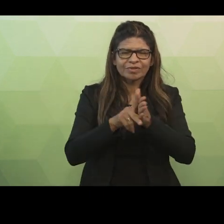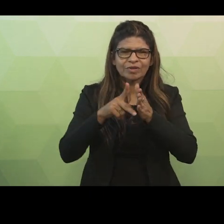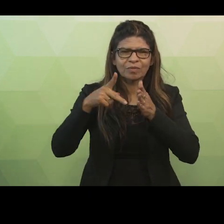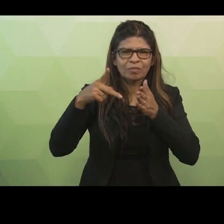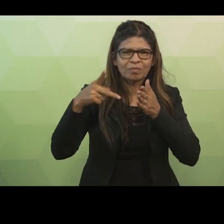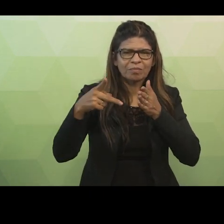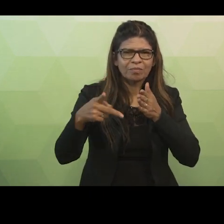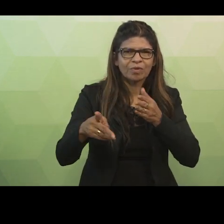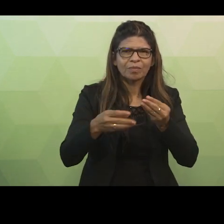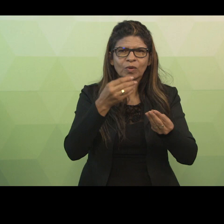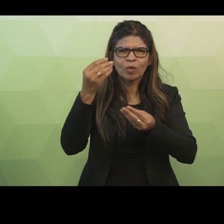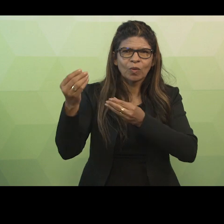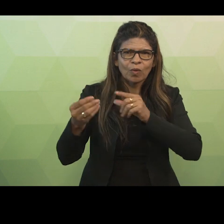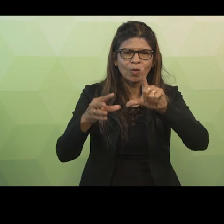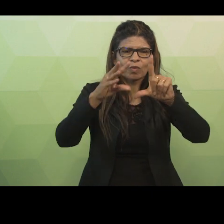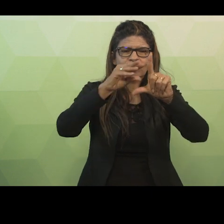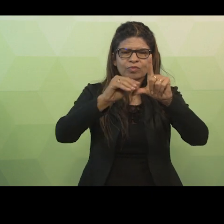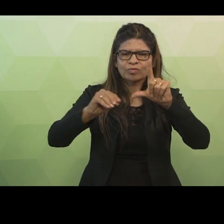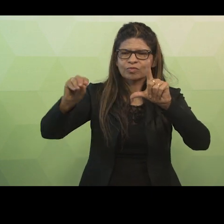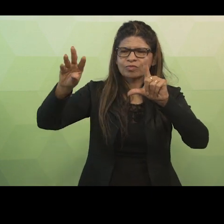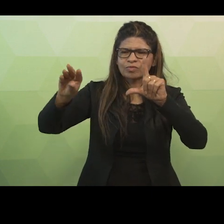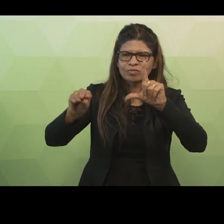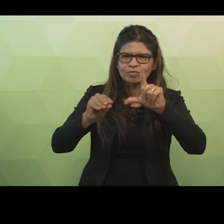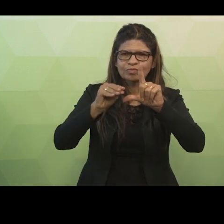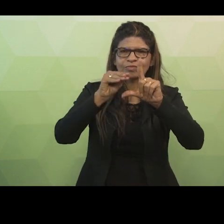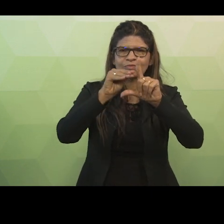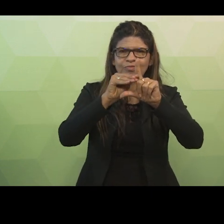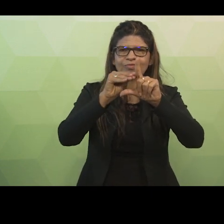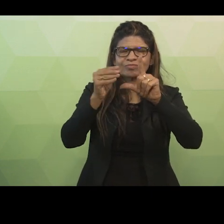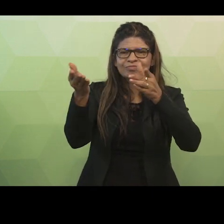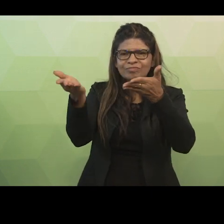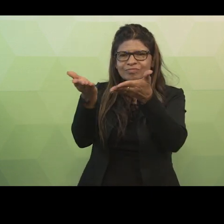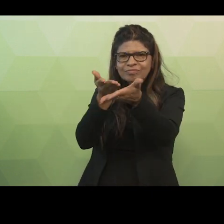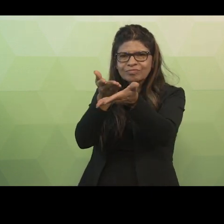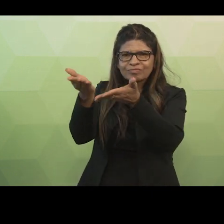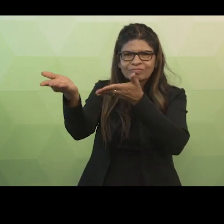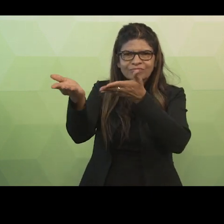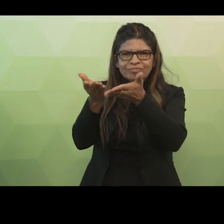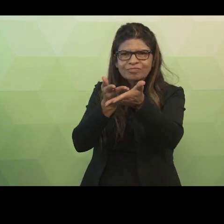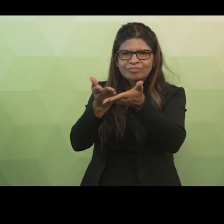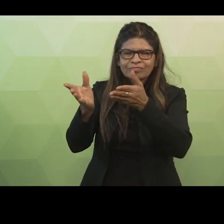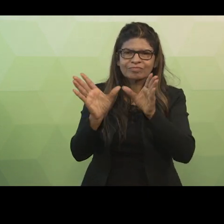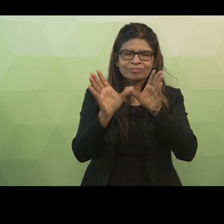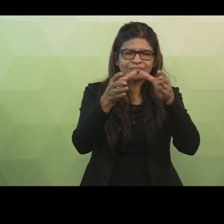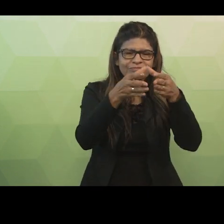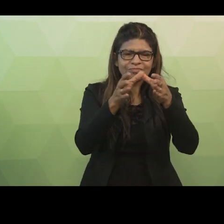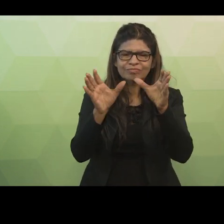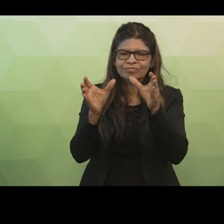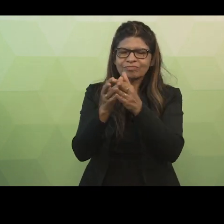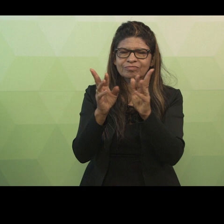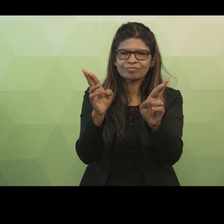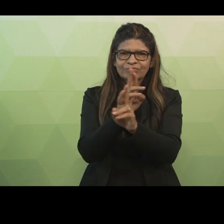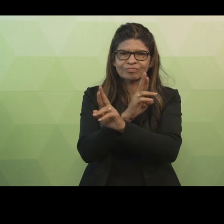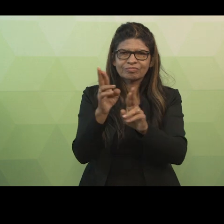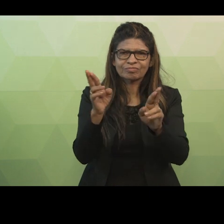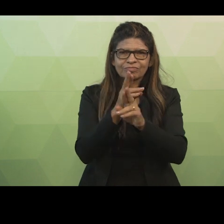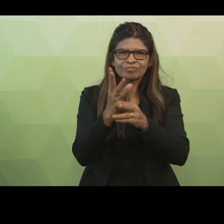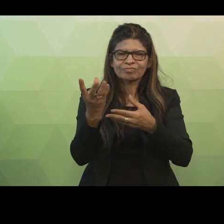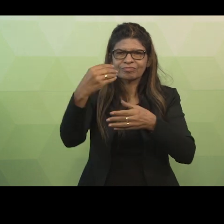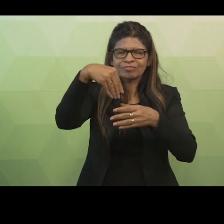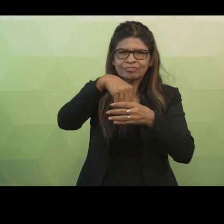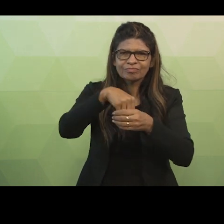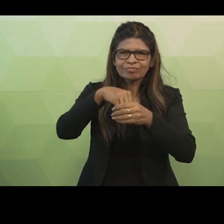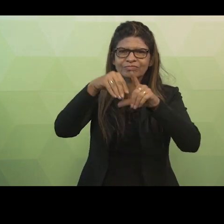uso é implementado e como todas as classes trocam mensagens na realização do caso de uso na